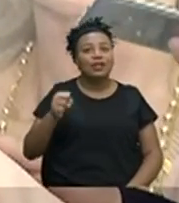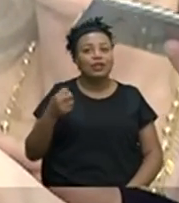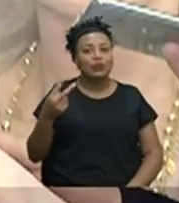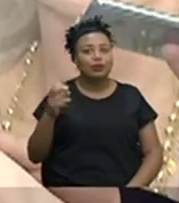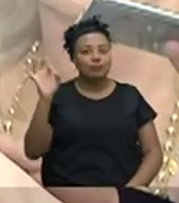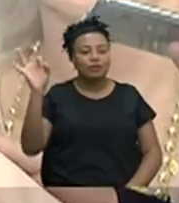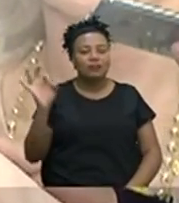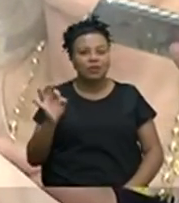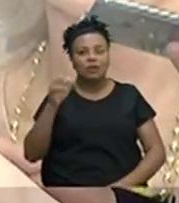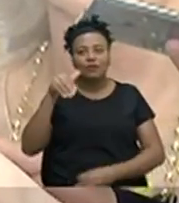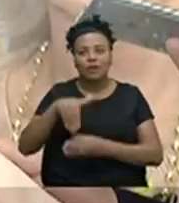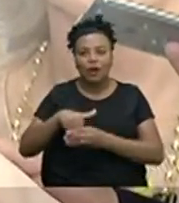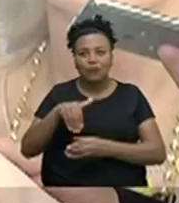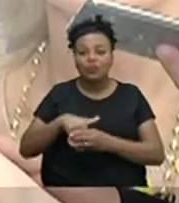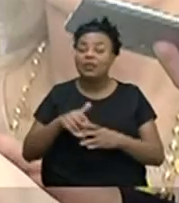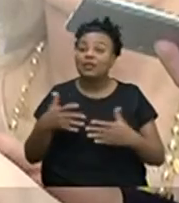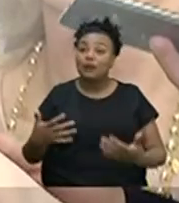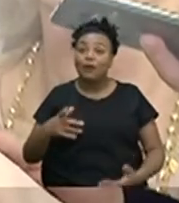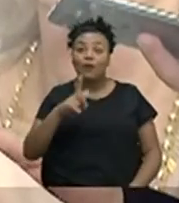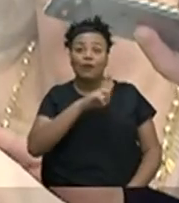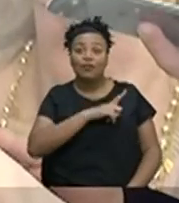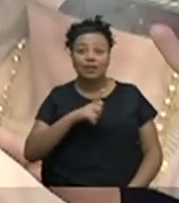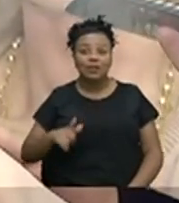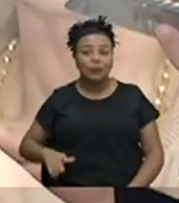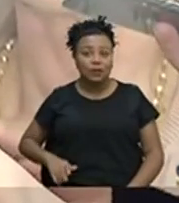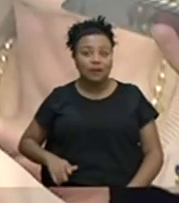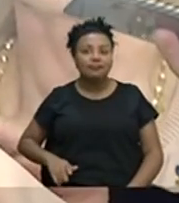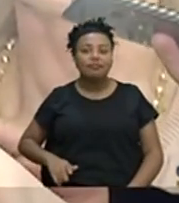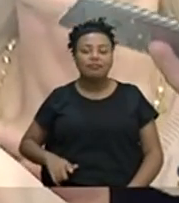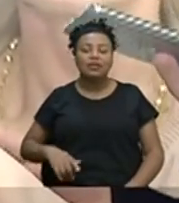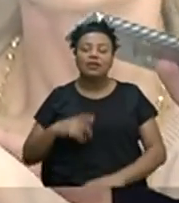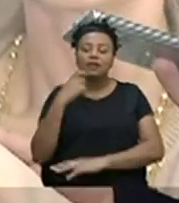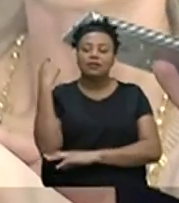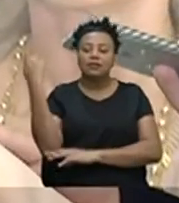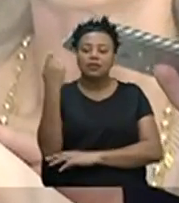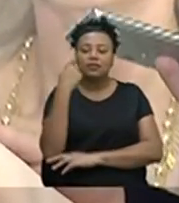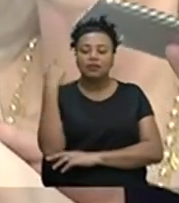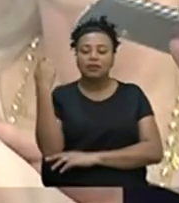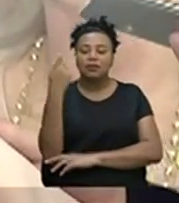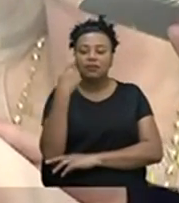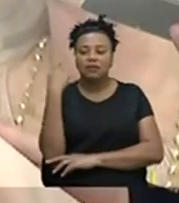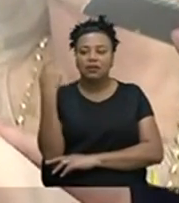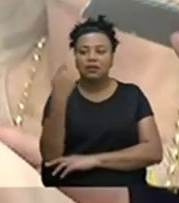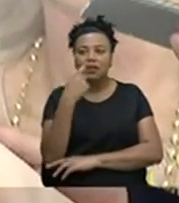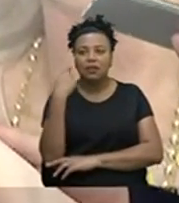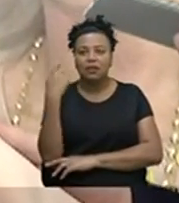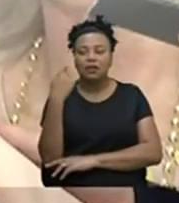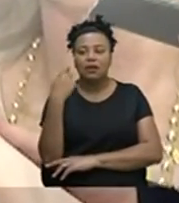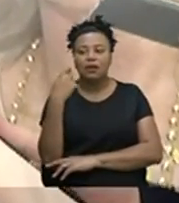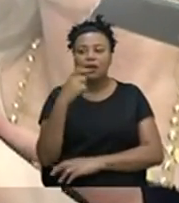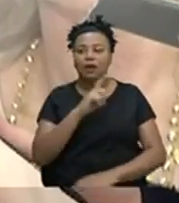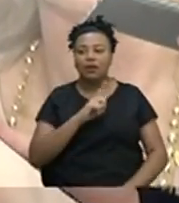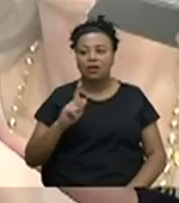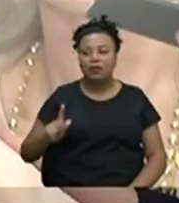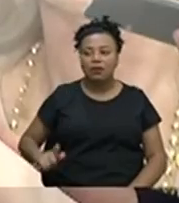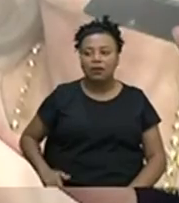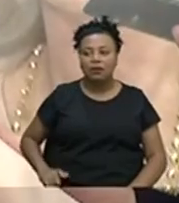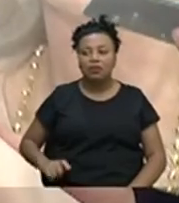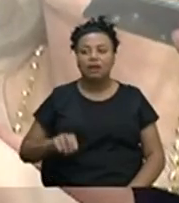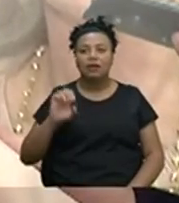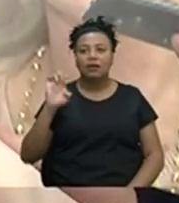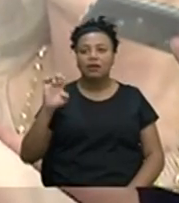42,87% dos votos válidos. Então, o governador eleito do Rio Grande do Sul é o governador